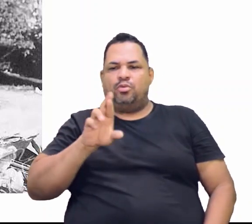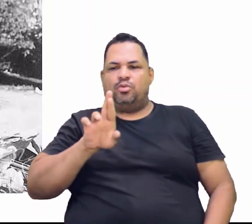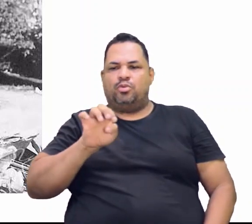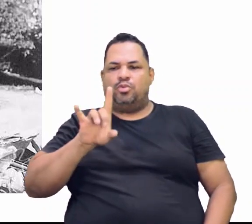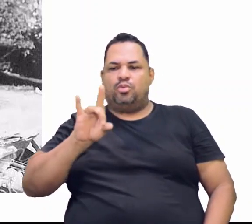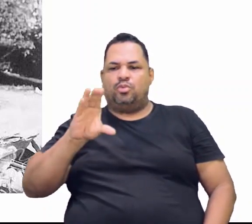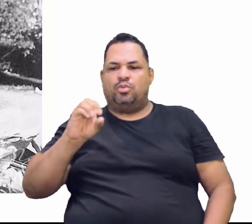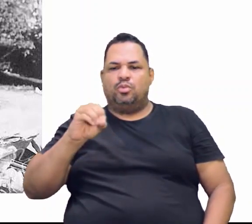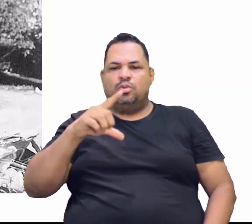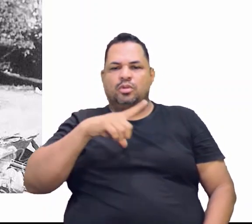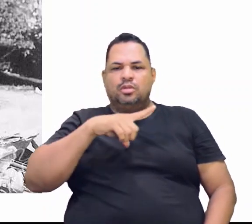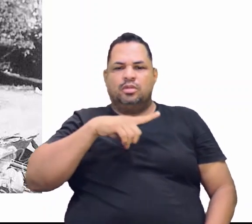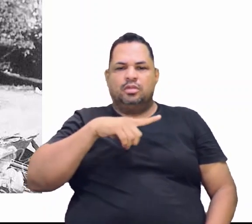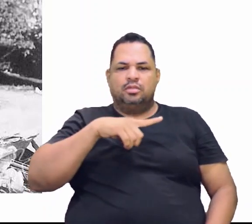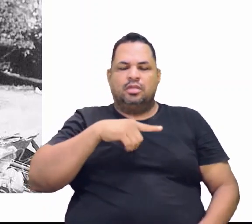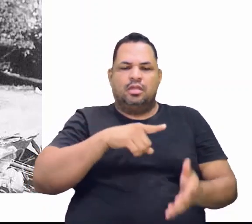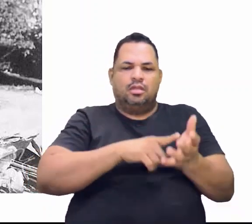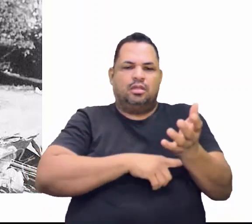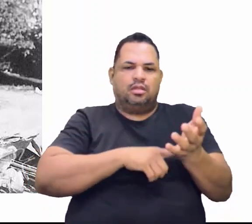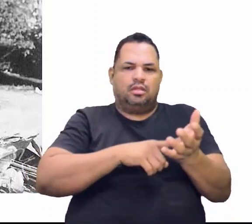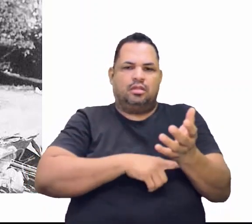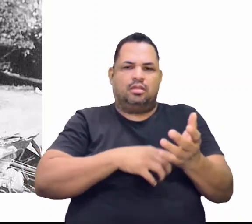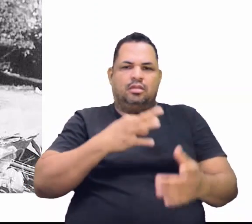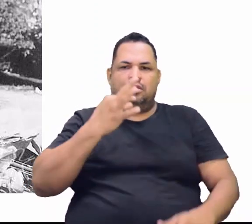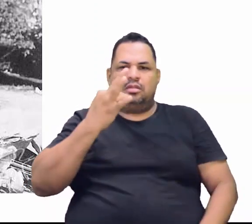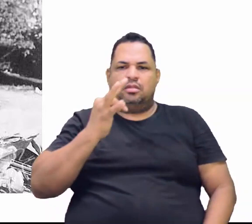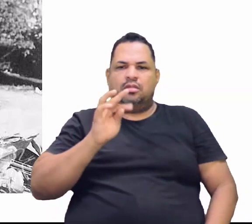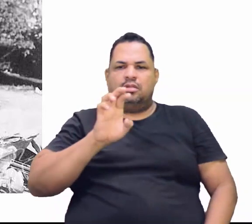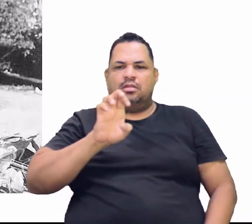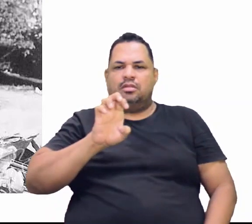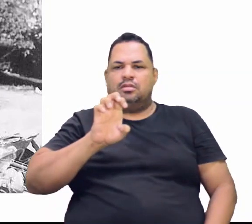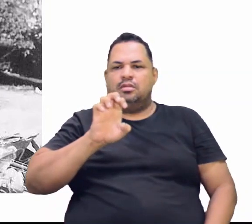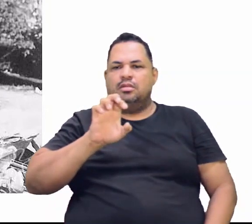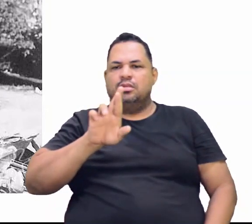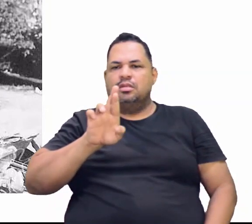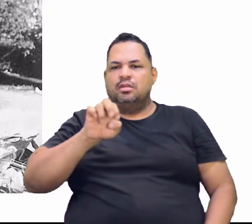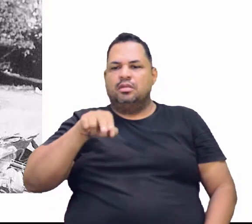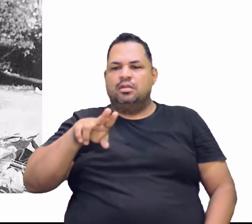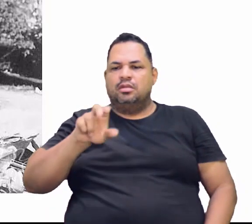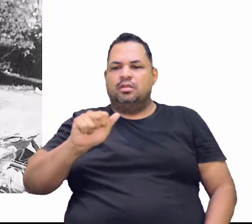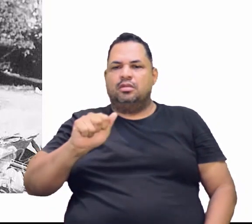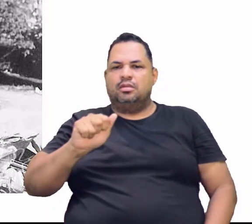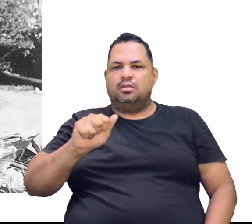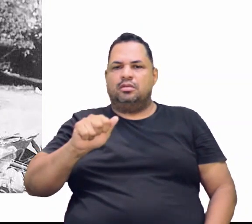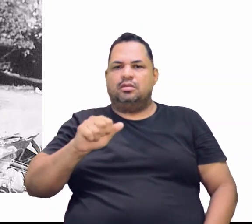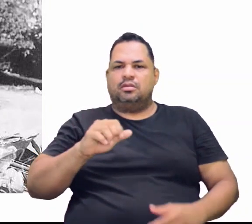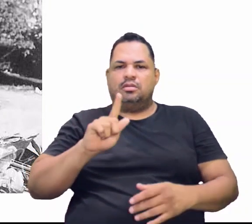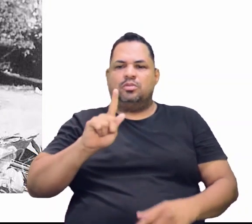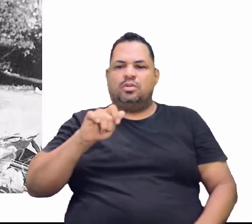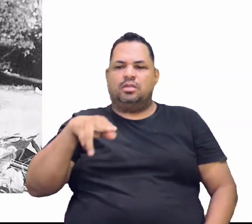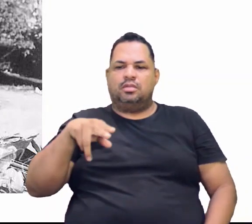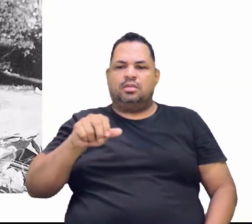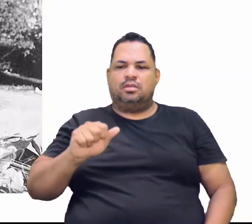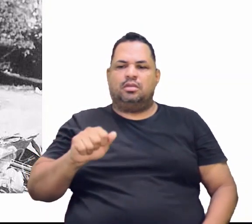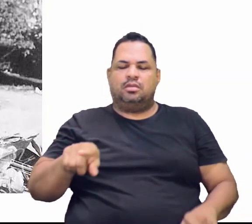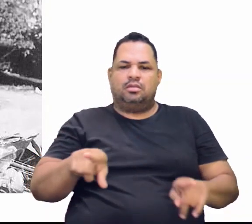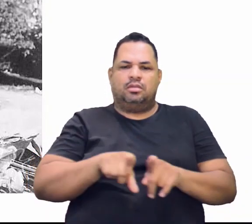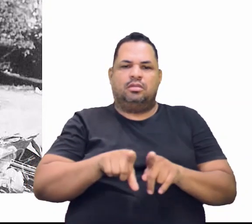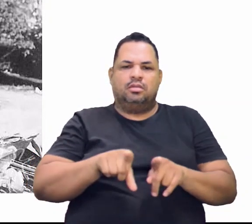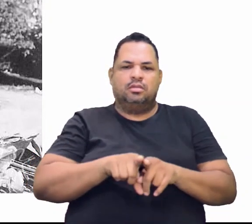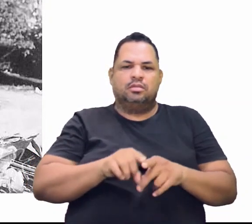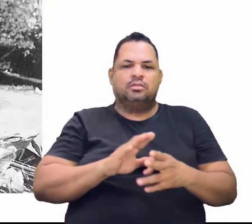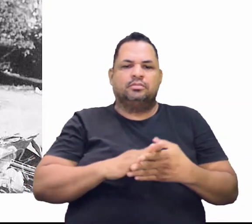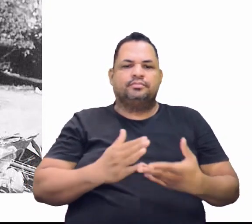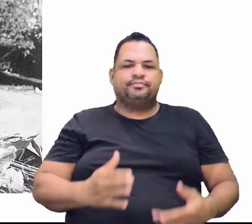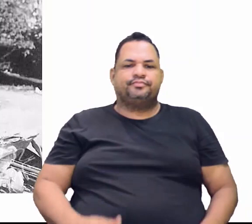Rondon, ele tinha o sangue de Terena e também de Guaná. Então,